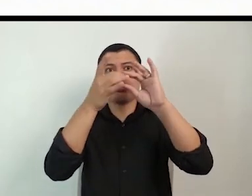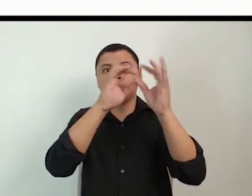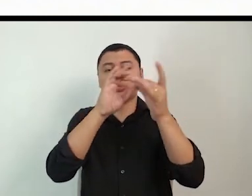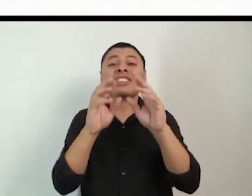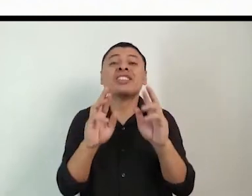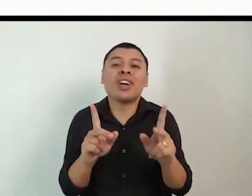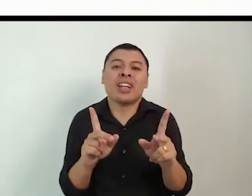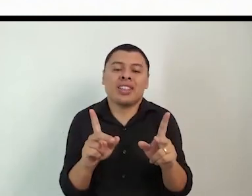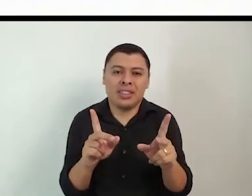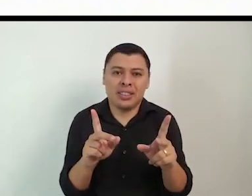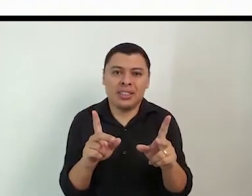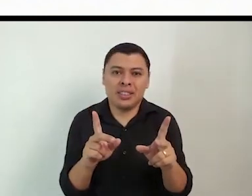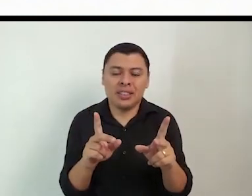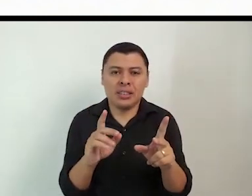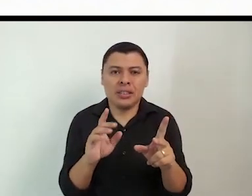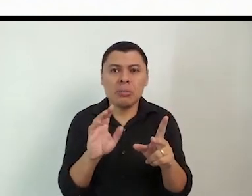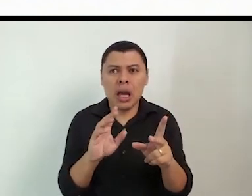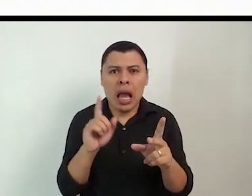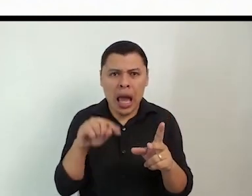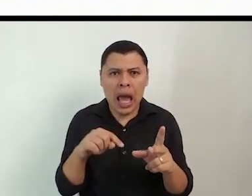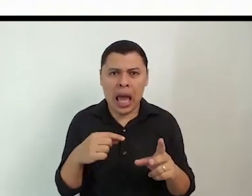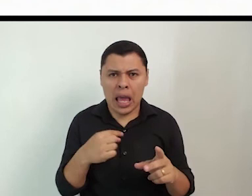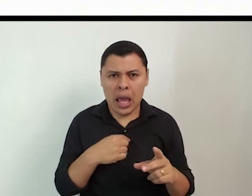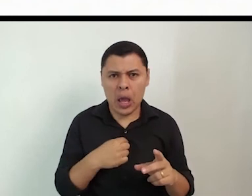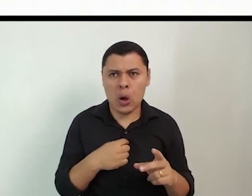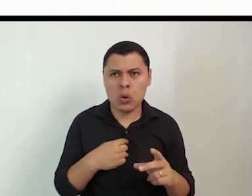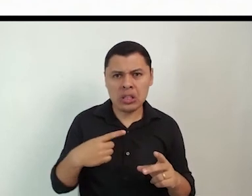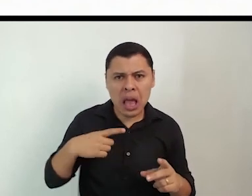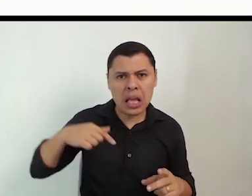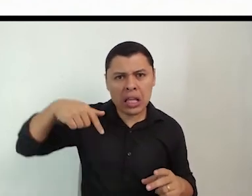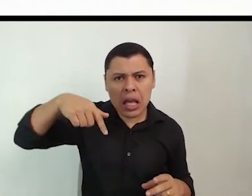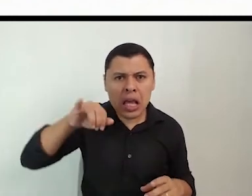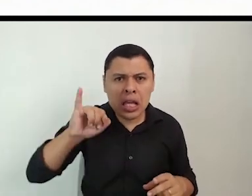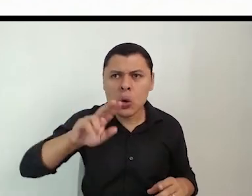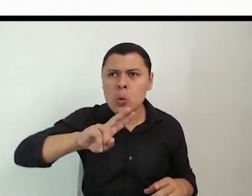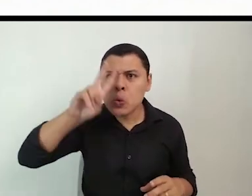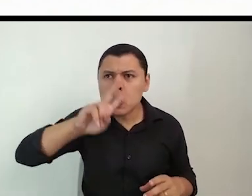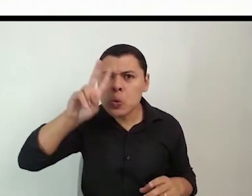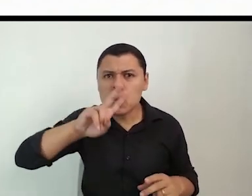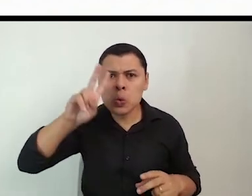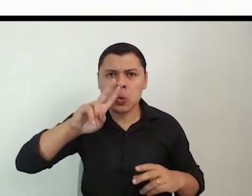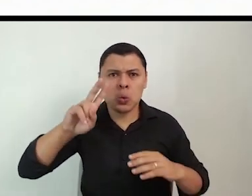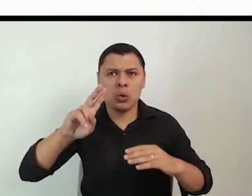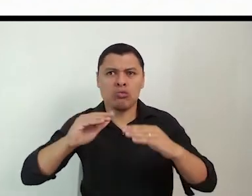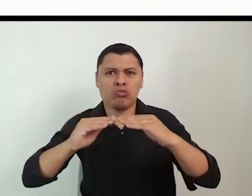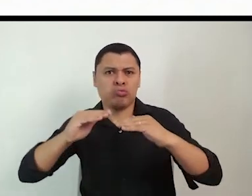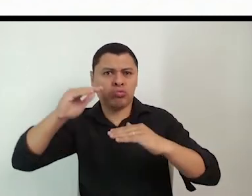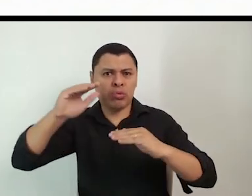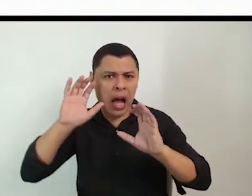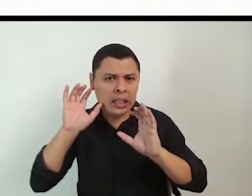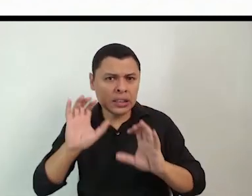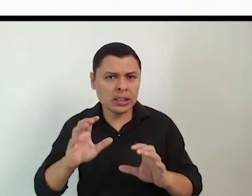querer dizer que você tem o tal QI maior ou menor, né? Tipo,